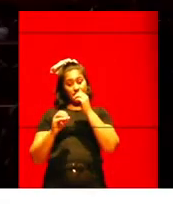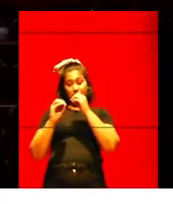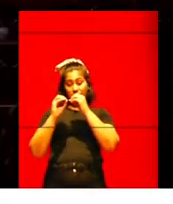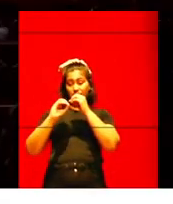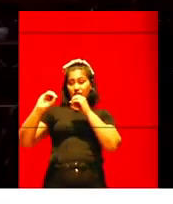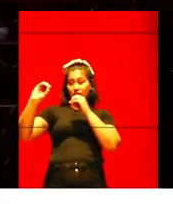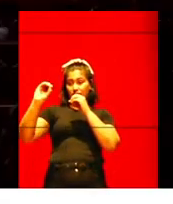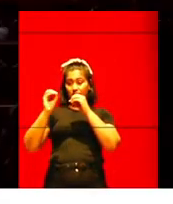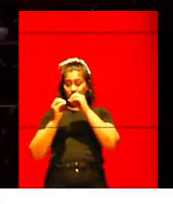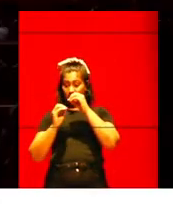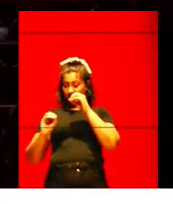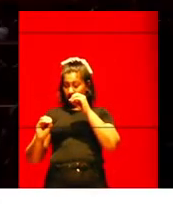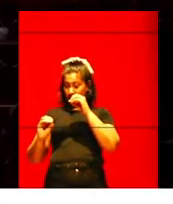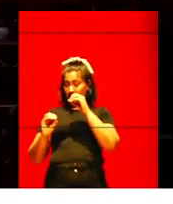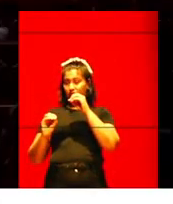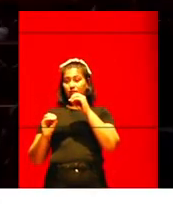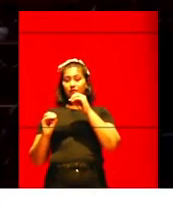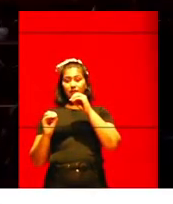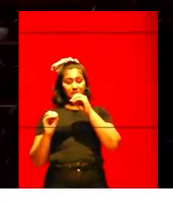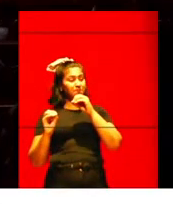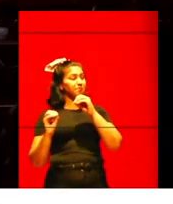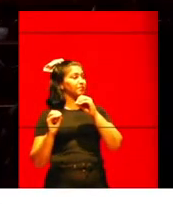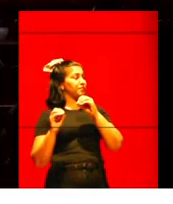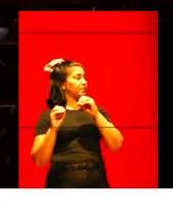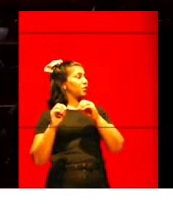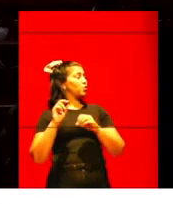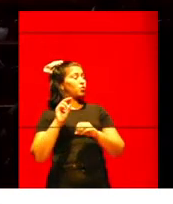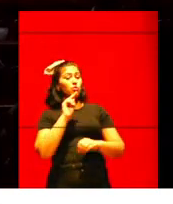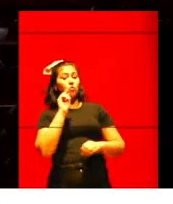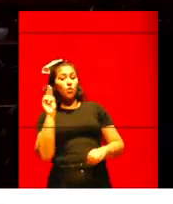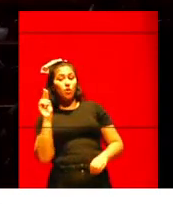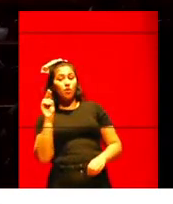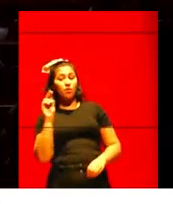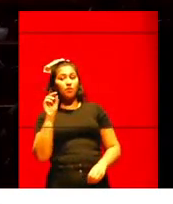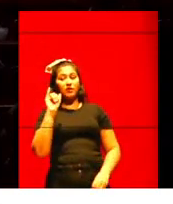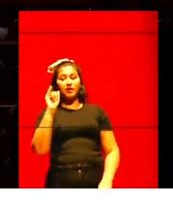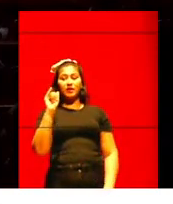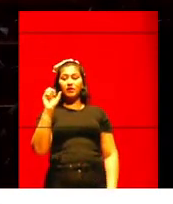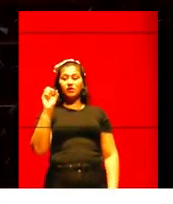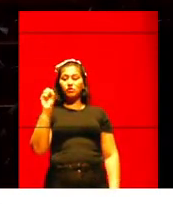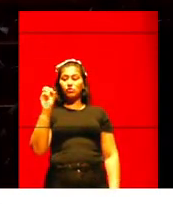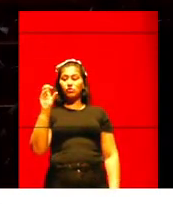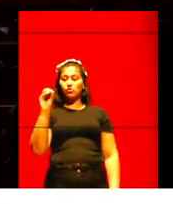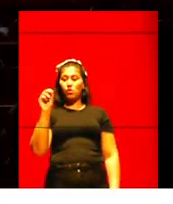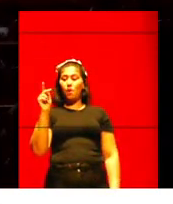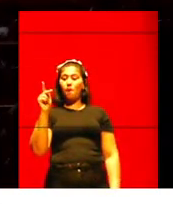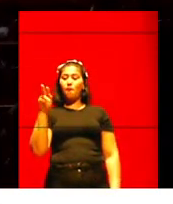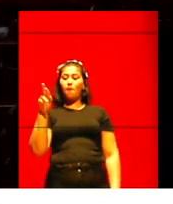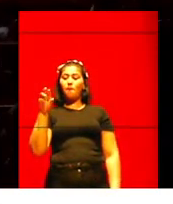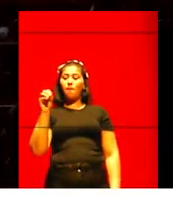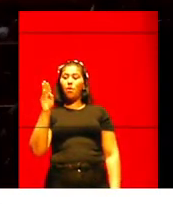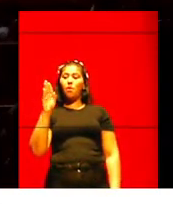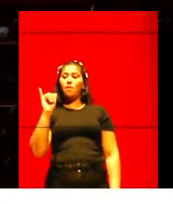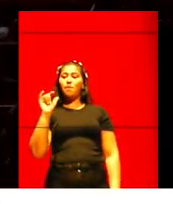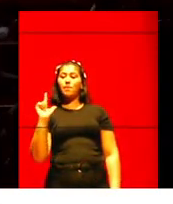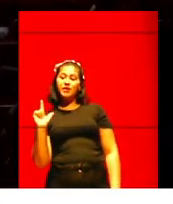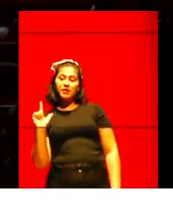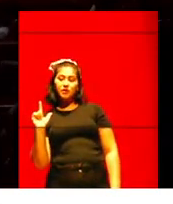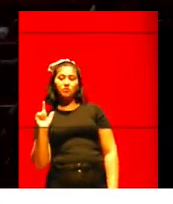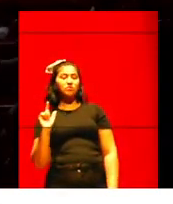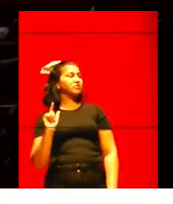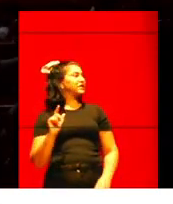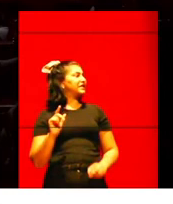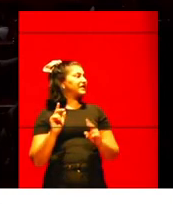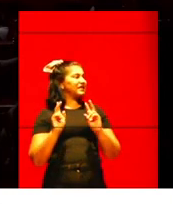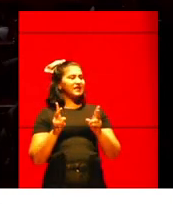mas sistematizada daquele jeito, vai ser o isopropil. Eu tenho dificuldade, eu uso muito quadro,